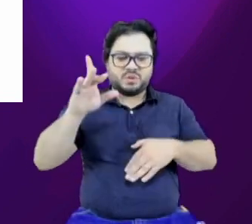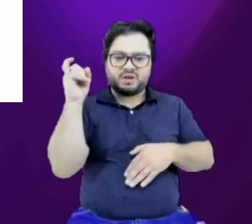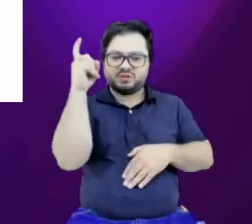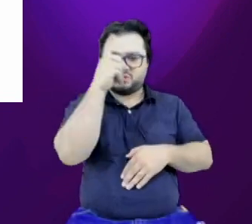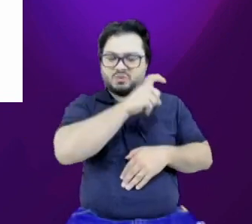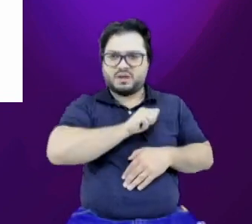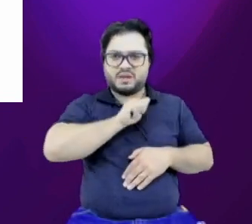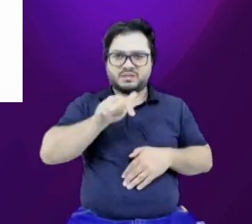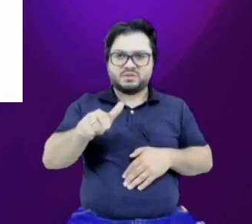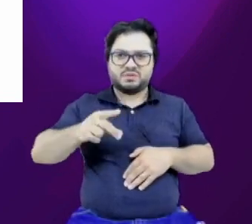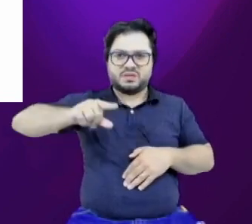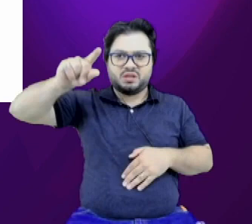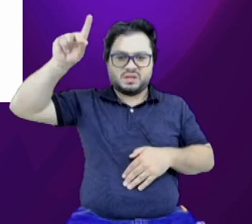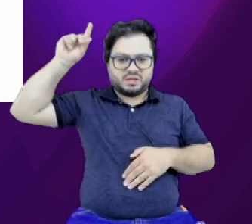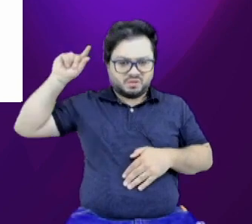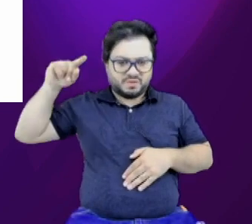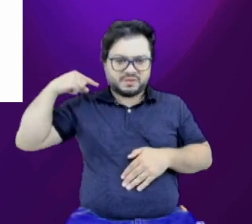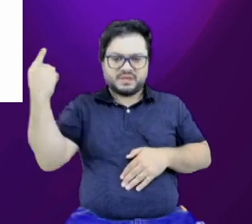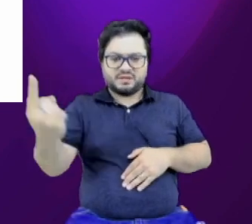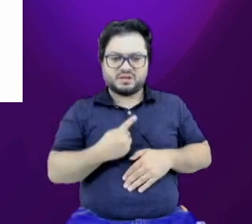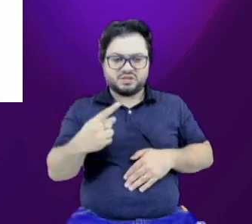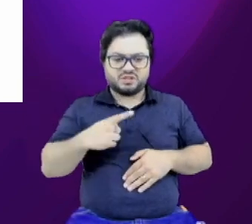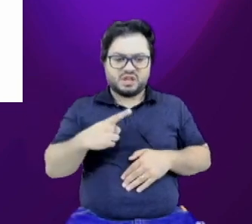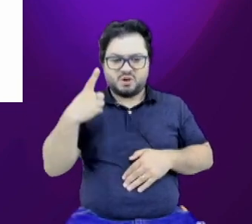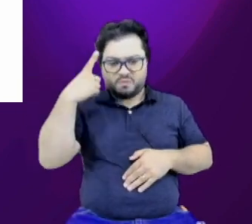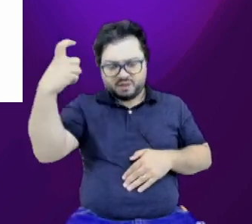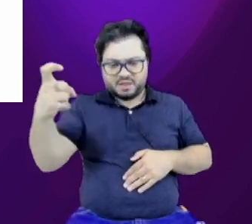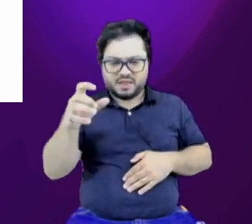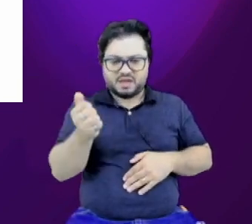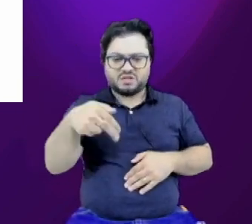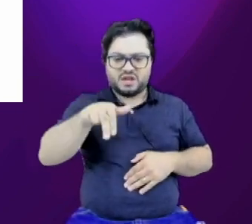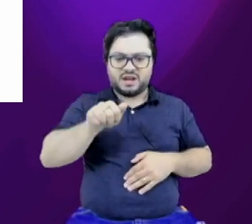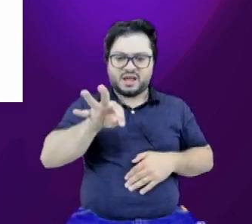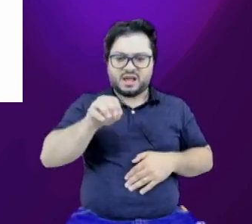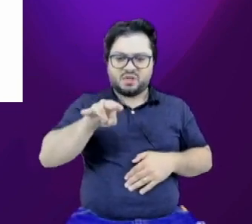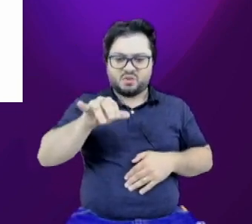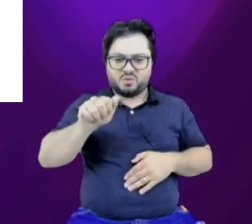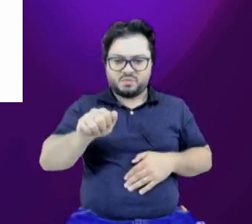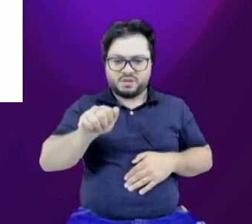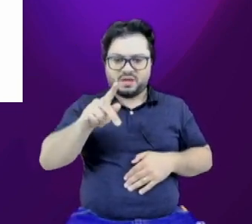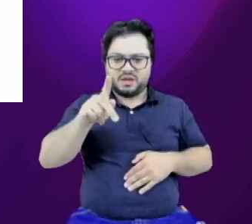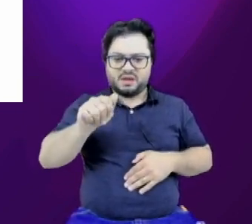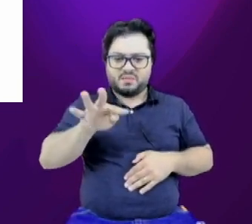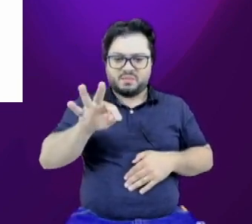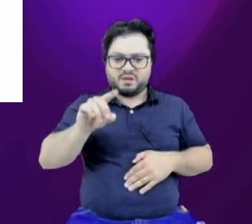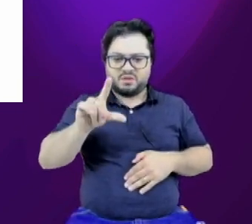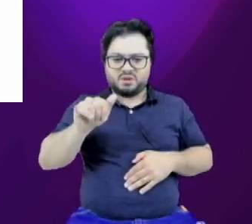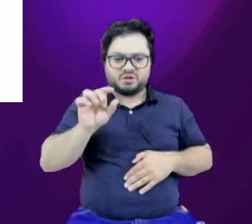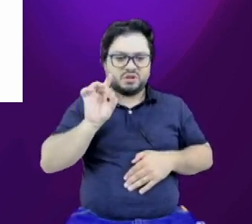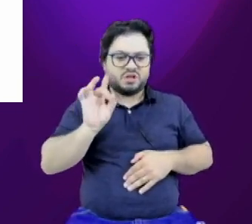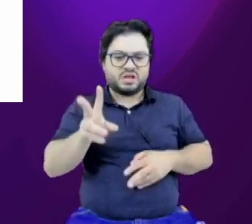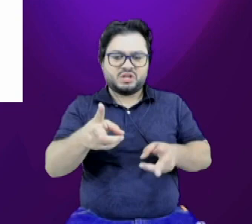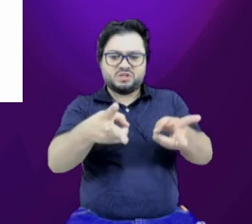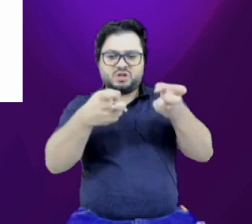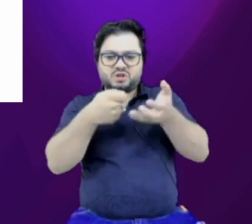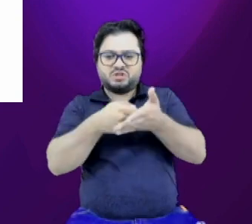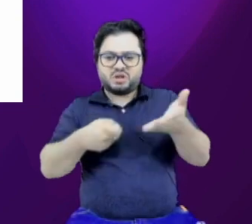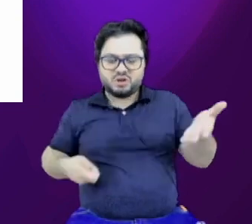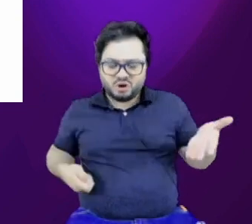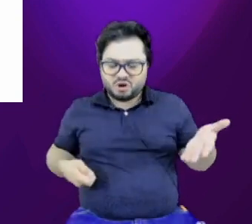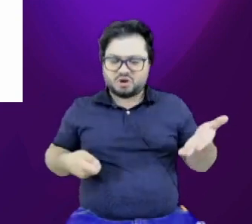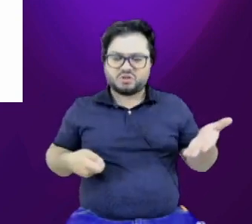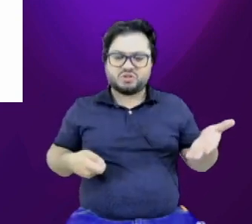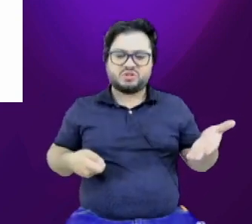do que no passado, né? Que a gente tinha uma ideia de anatomia patológica, que era só apenas diagnóstico e